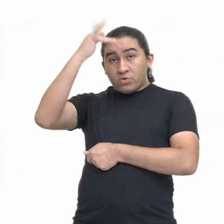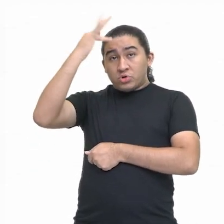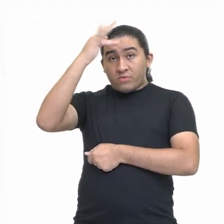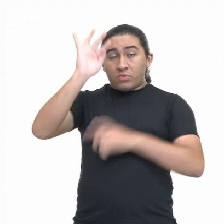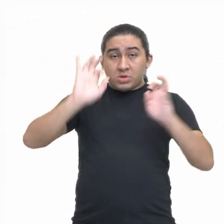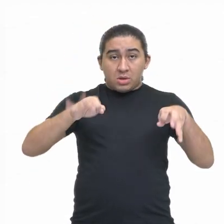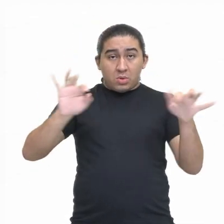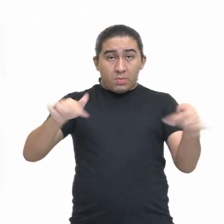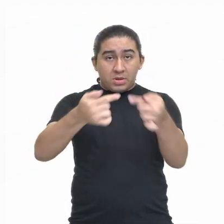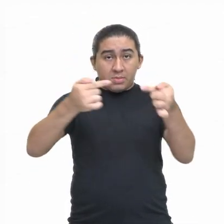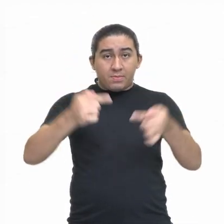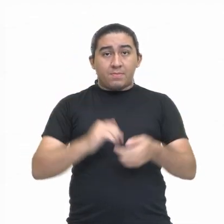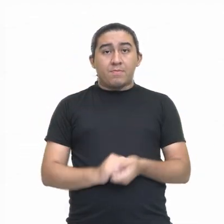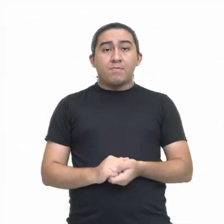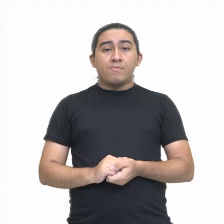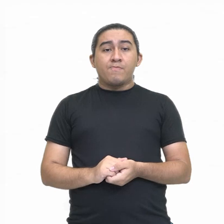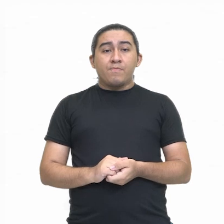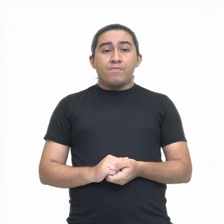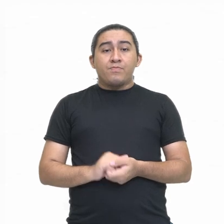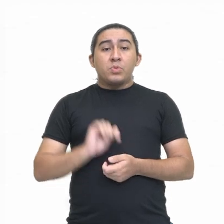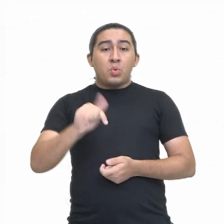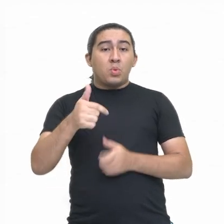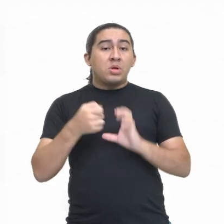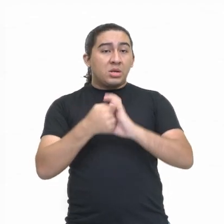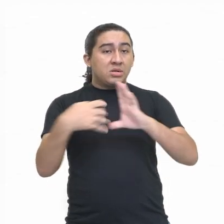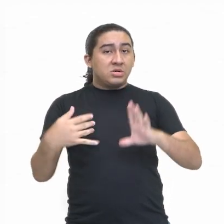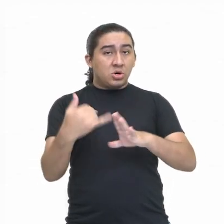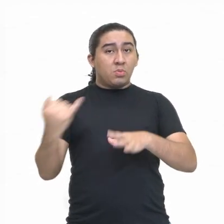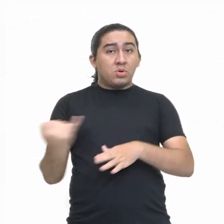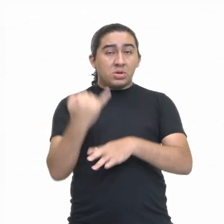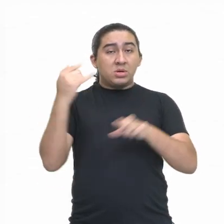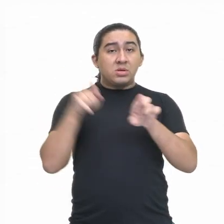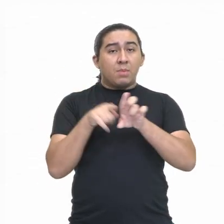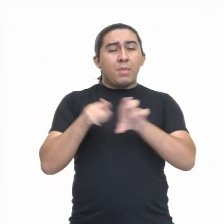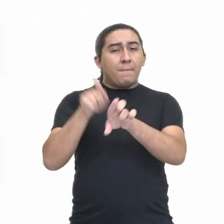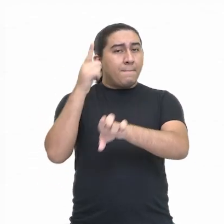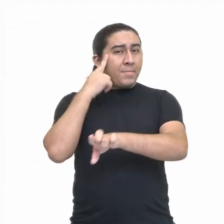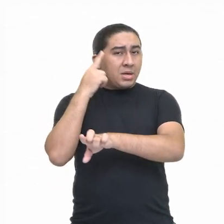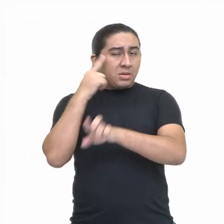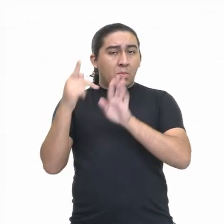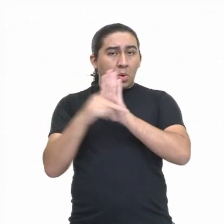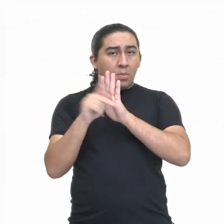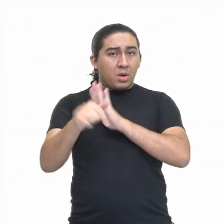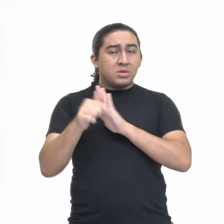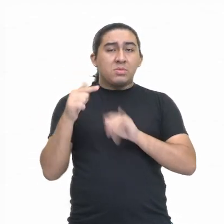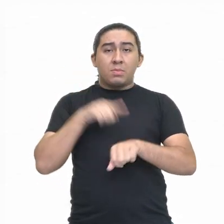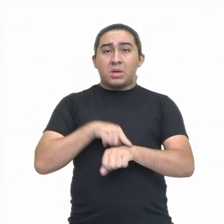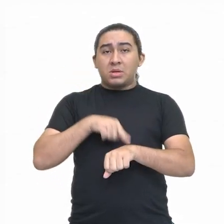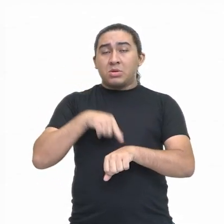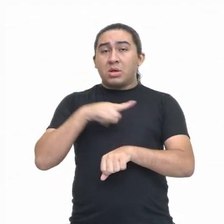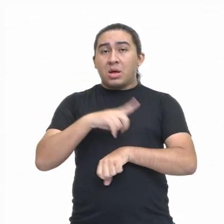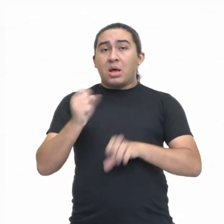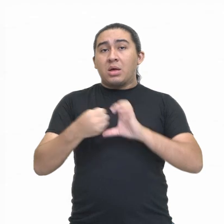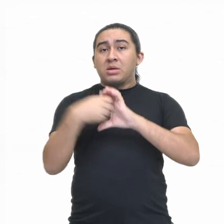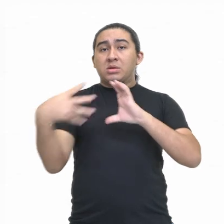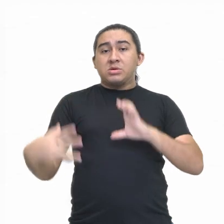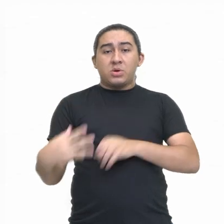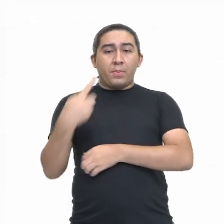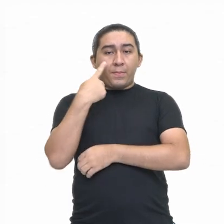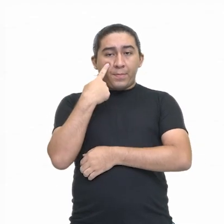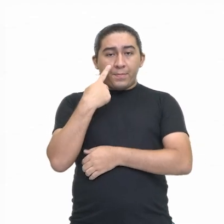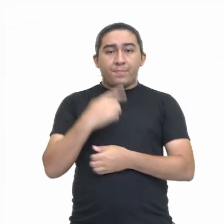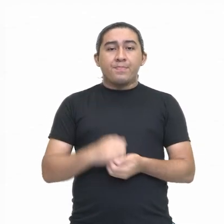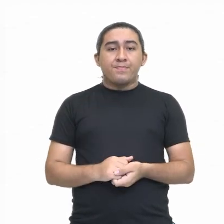filosófico. Outro ponto também importante a destacar aqui nesse mesma questão das características. Vamos